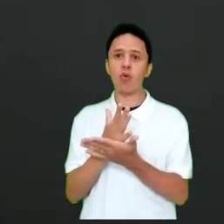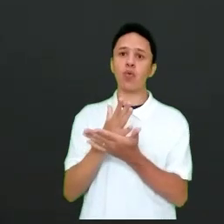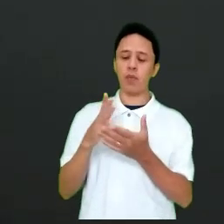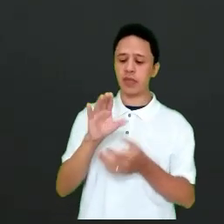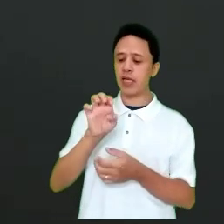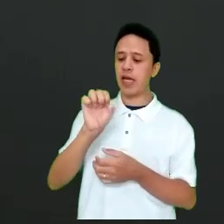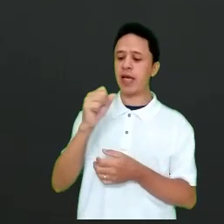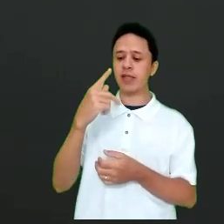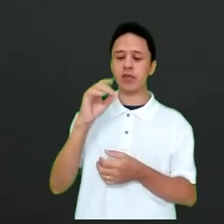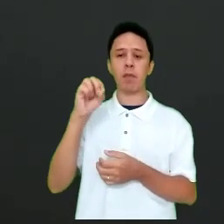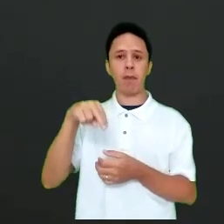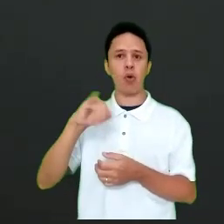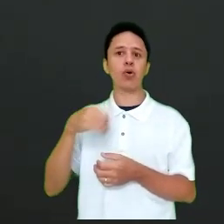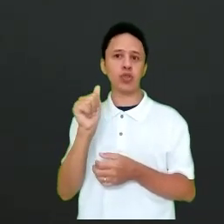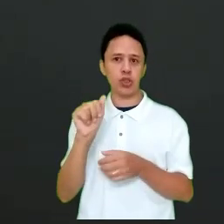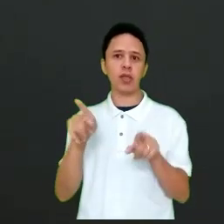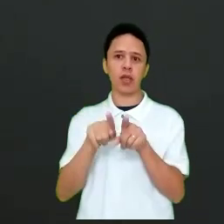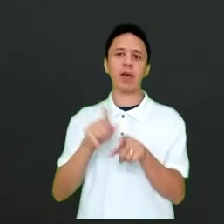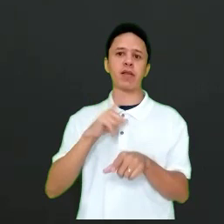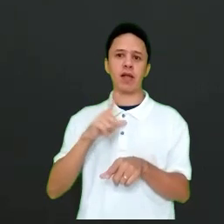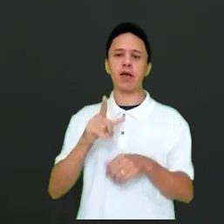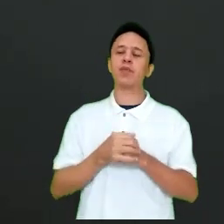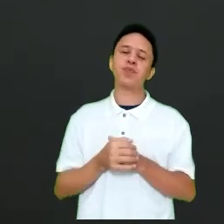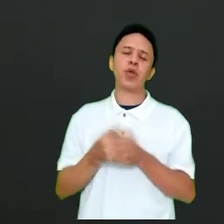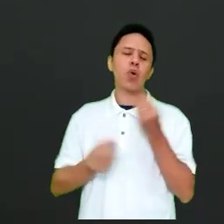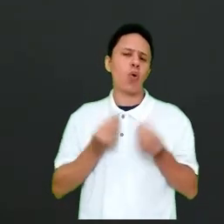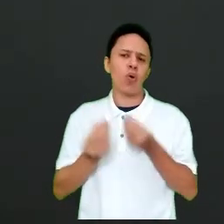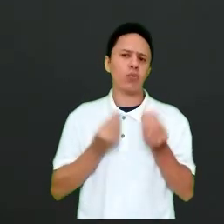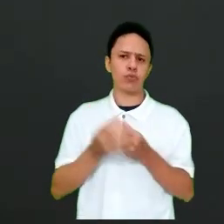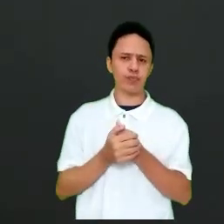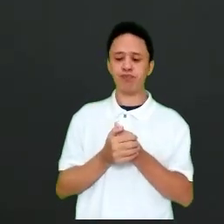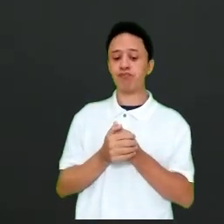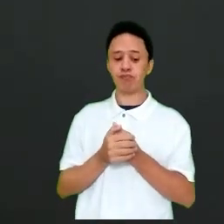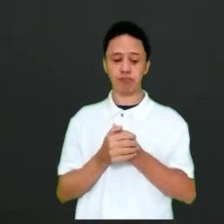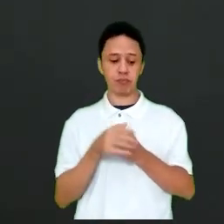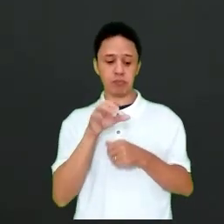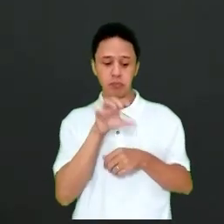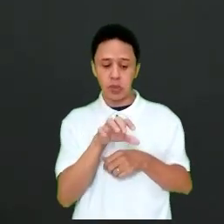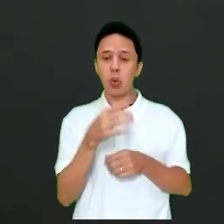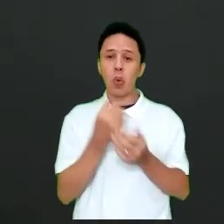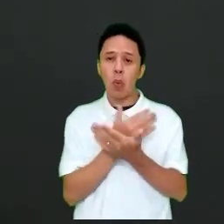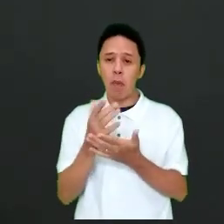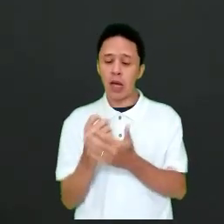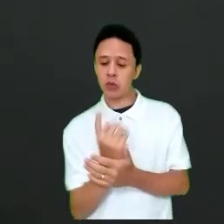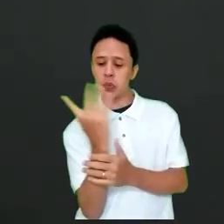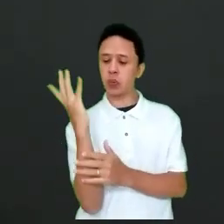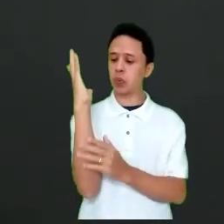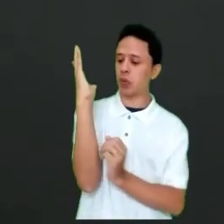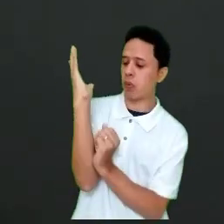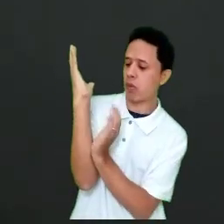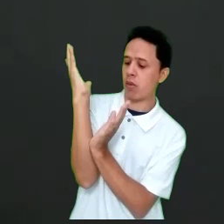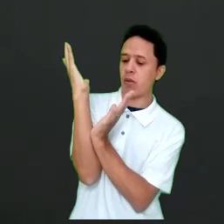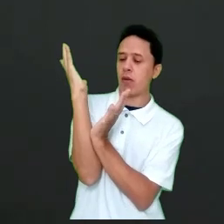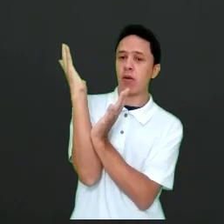tem, também fazem. Qual é o esquema? Aquele indivíduo, aquele ser, ele começa a gerar um brotinho,